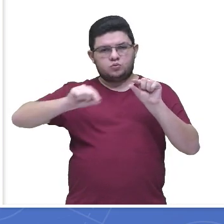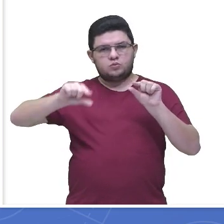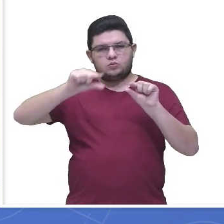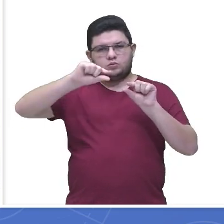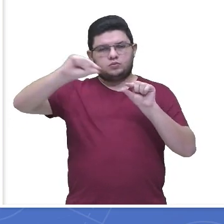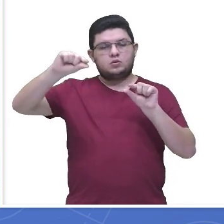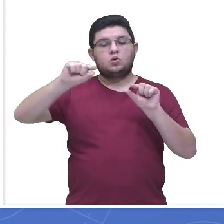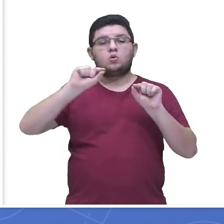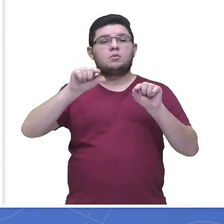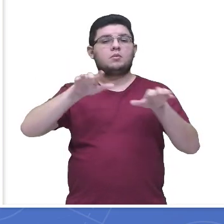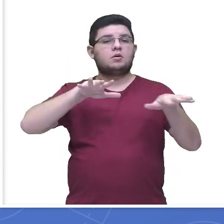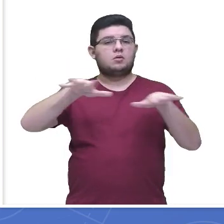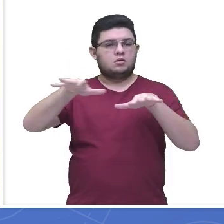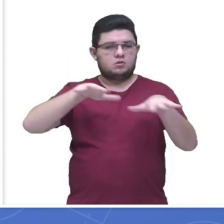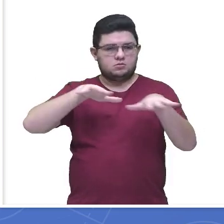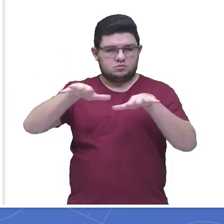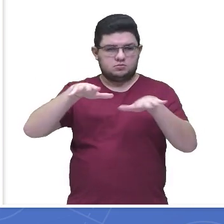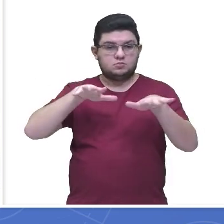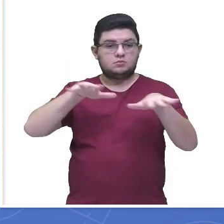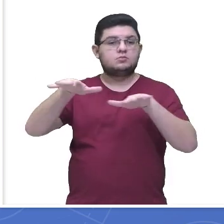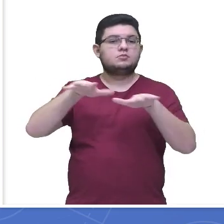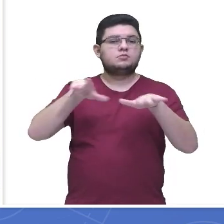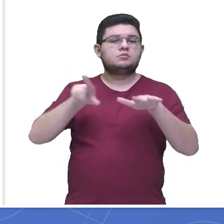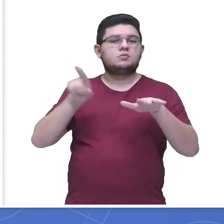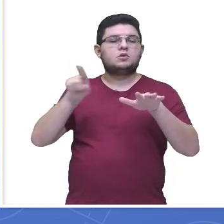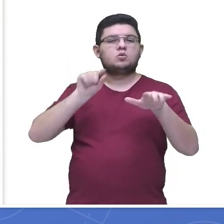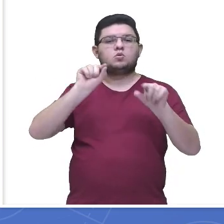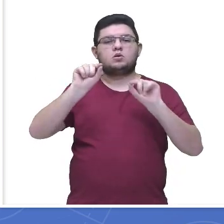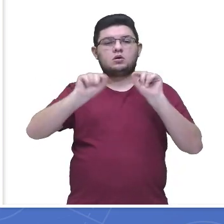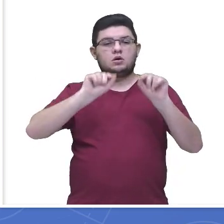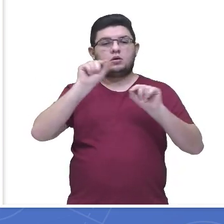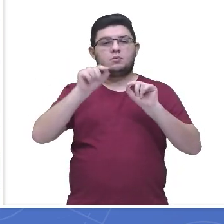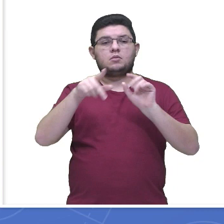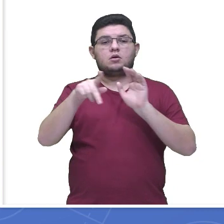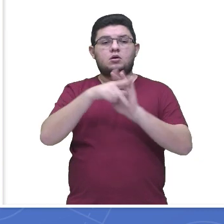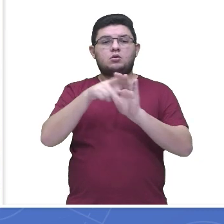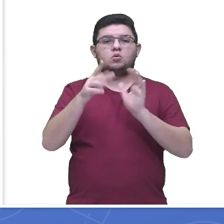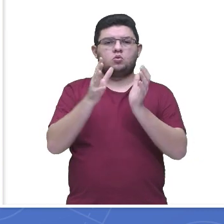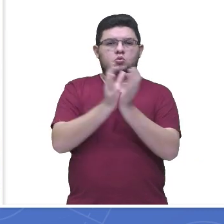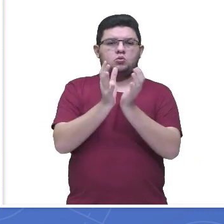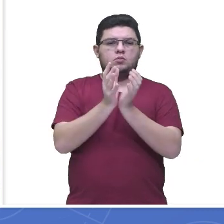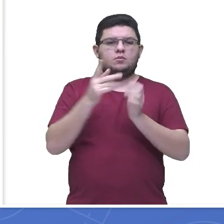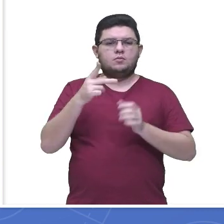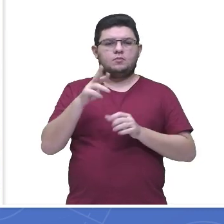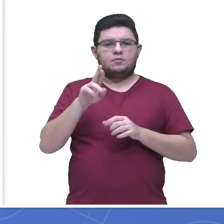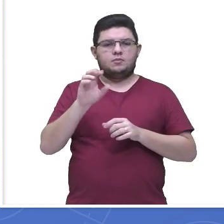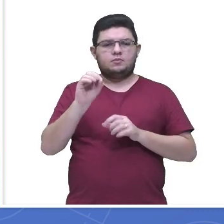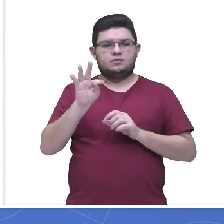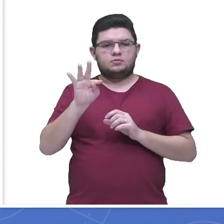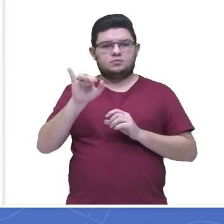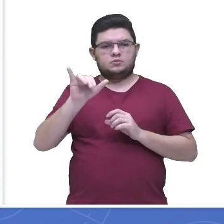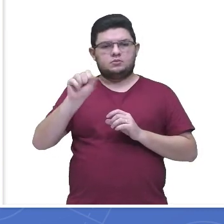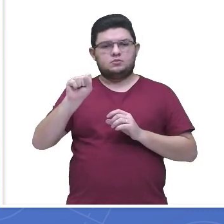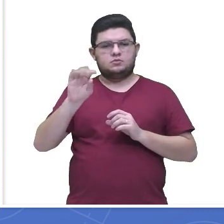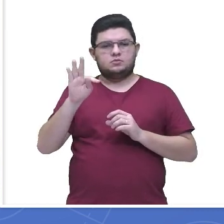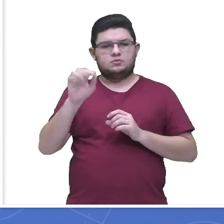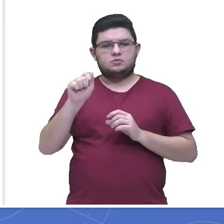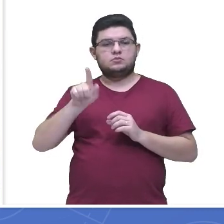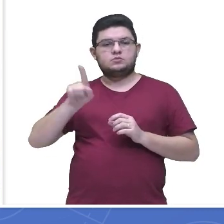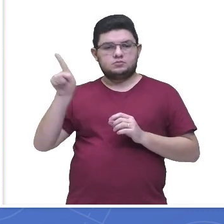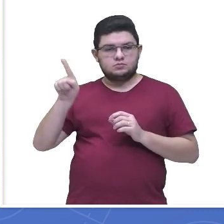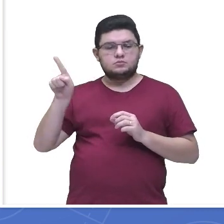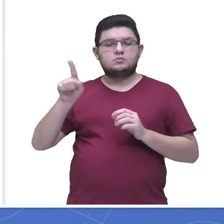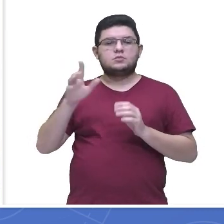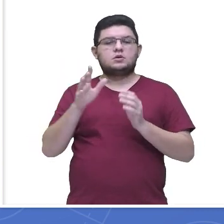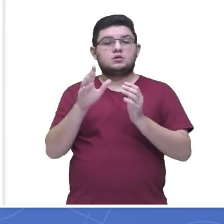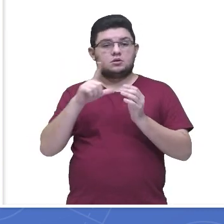vai classificar os protistas. No caso, nós temos os flagelados, né, como a giardia,